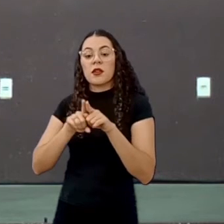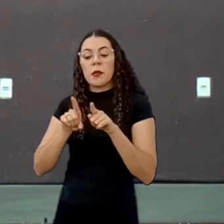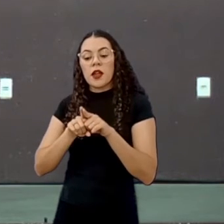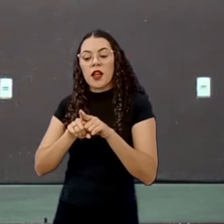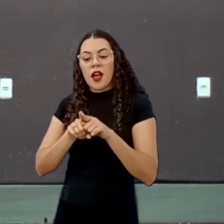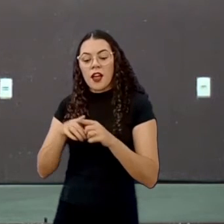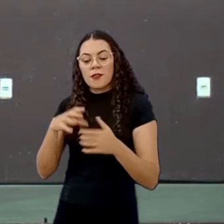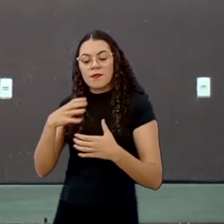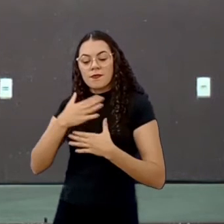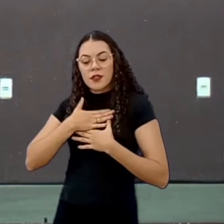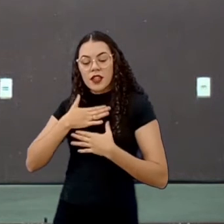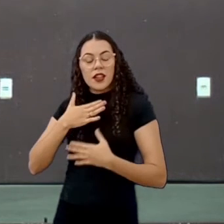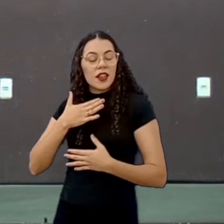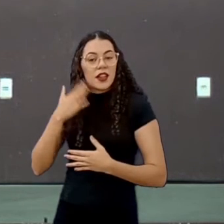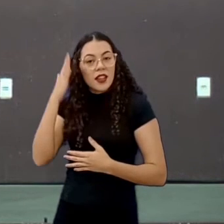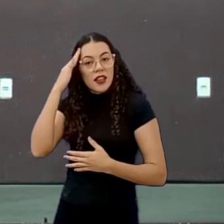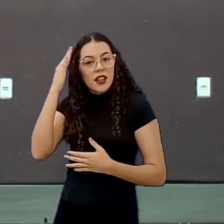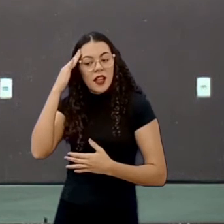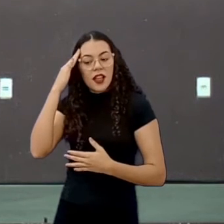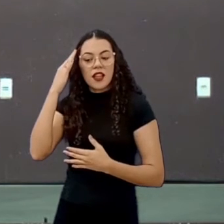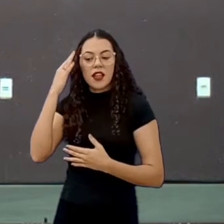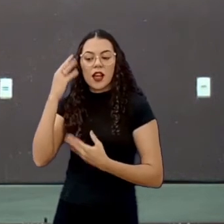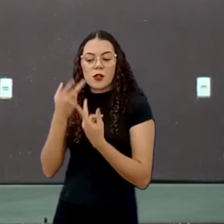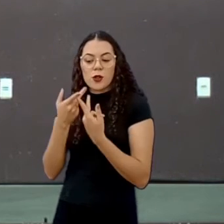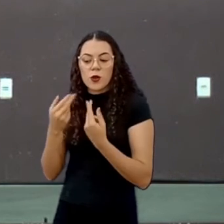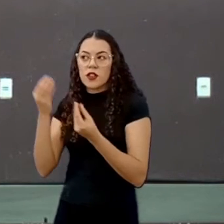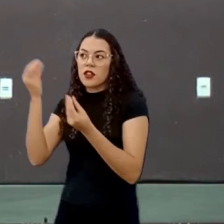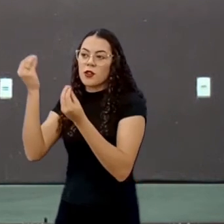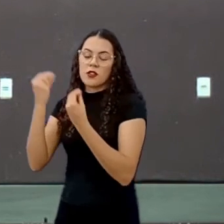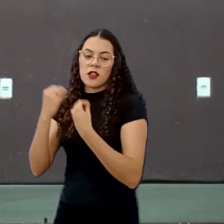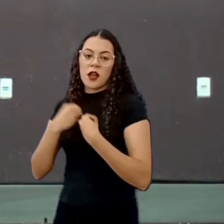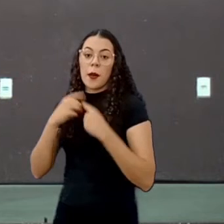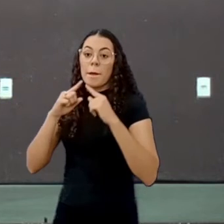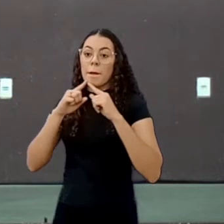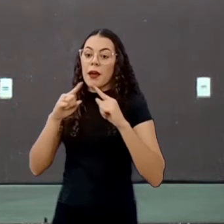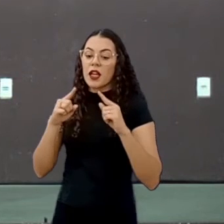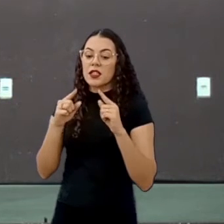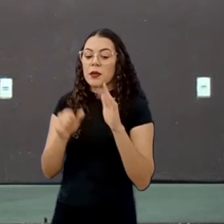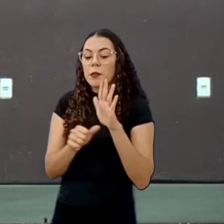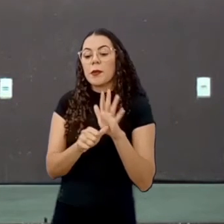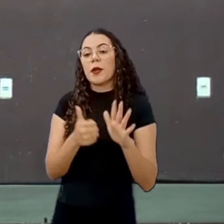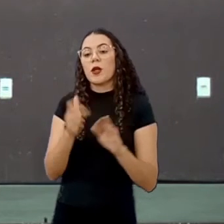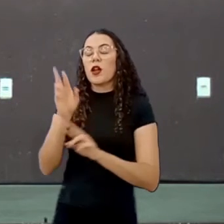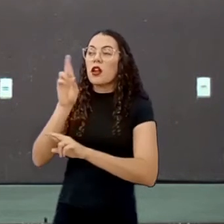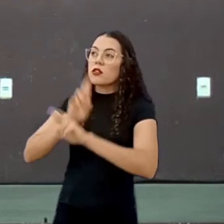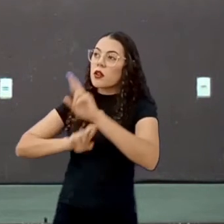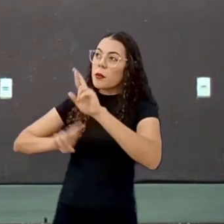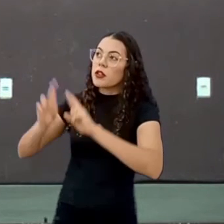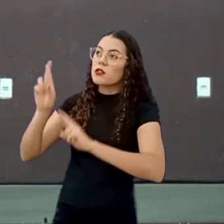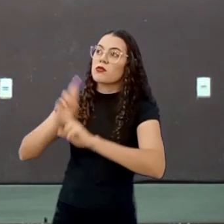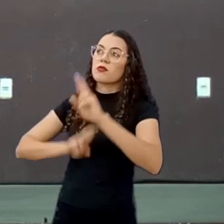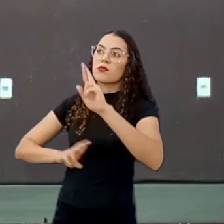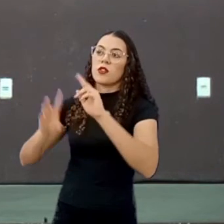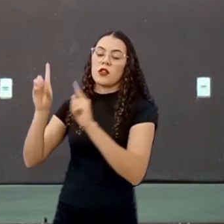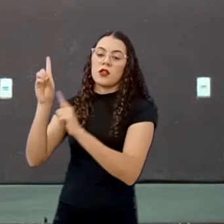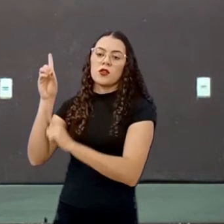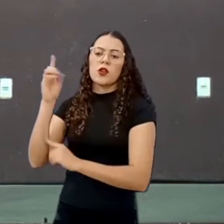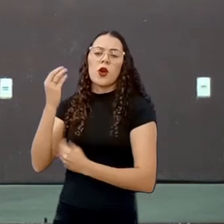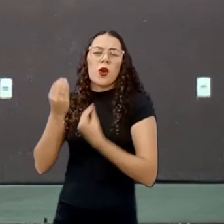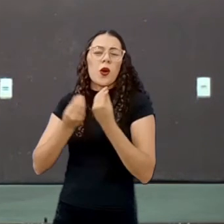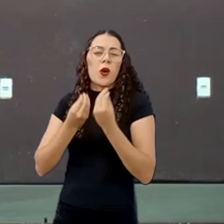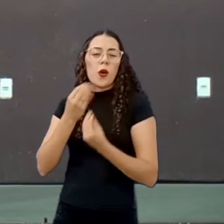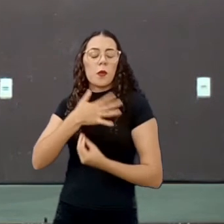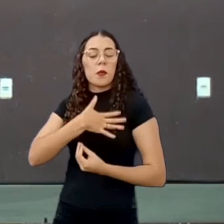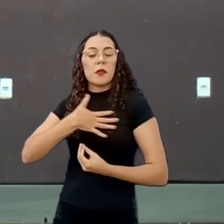bênçãos que Ele tem nos dado. Mas isso vai partir de um relacionamento de conhecimento da sua vontade. Como agradar um Deus que você